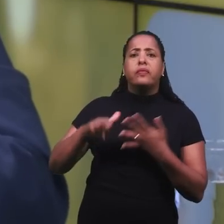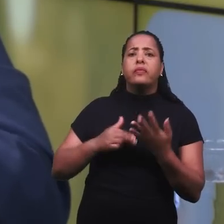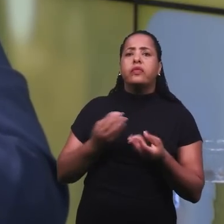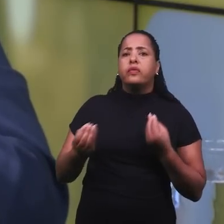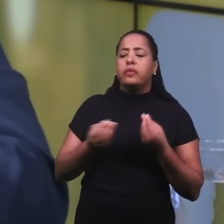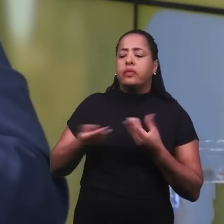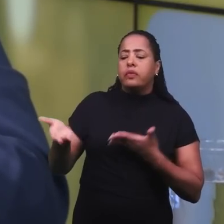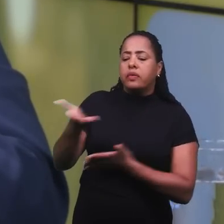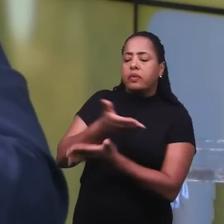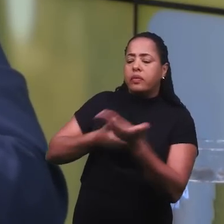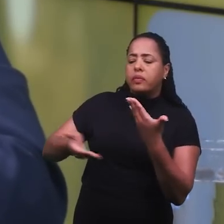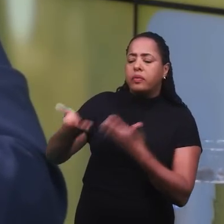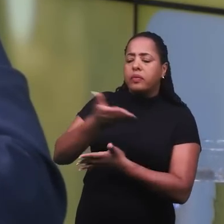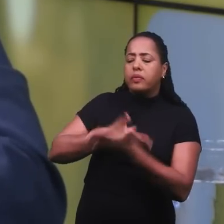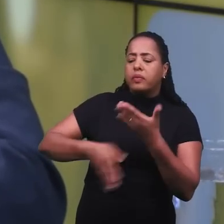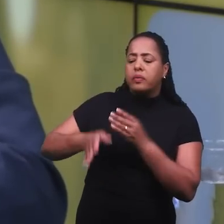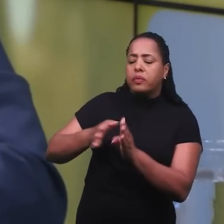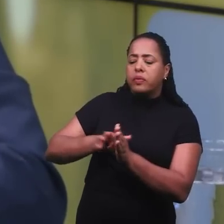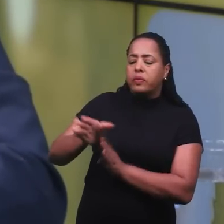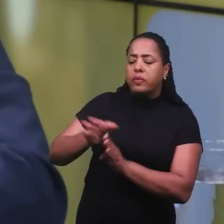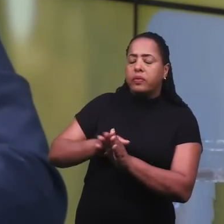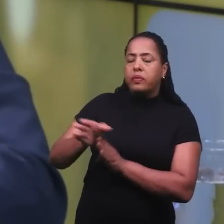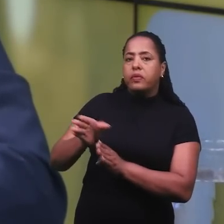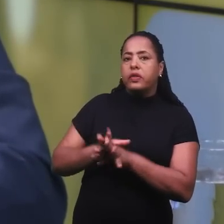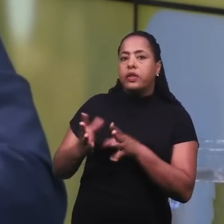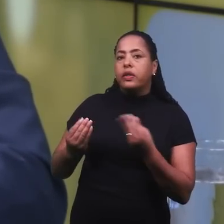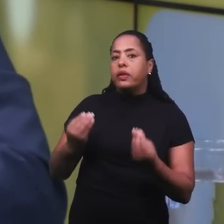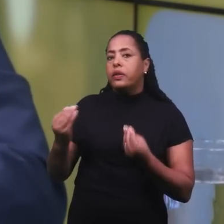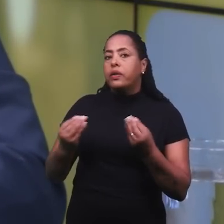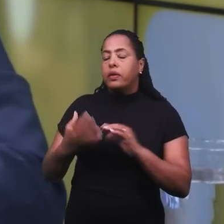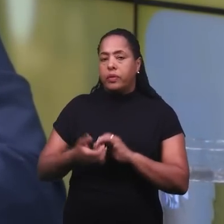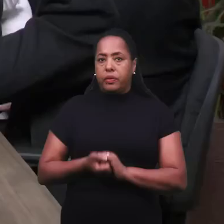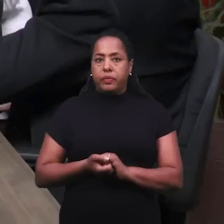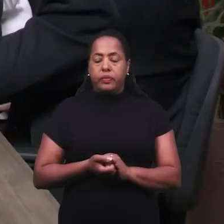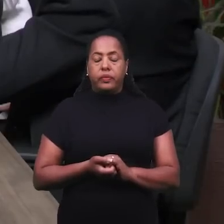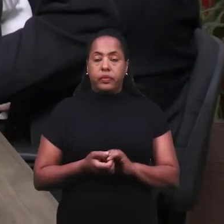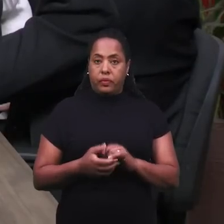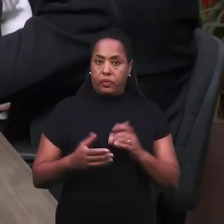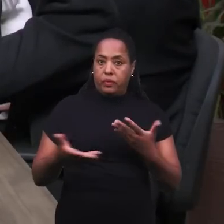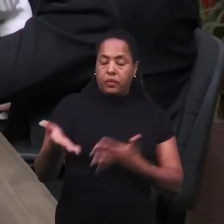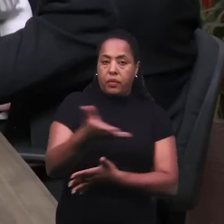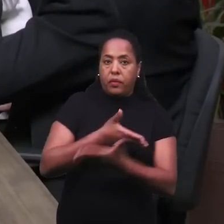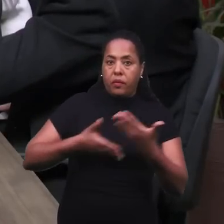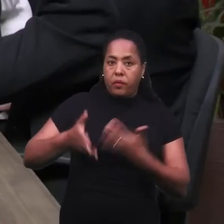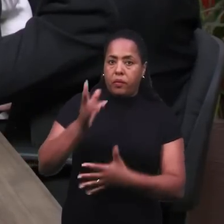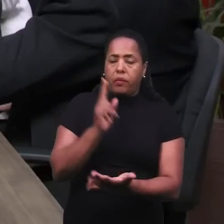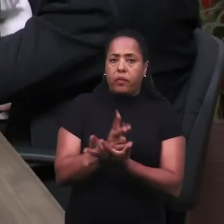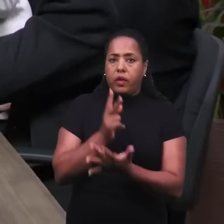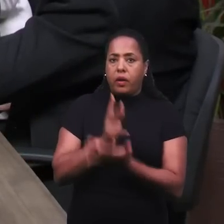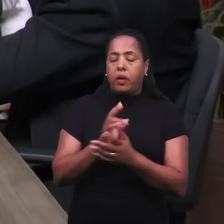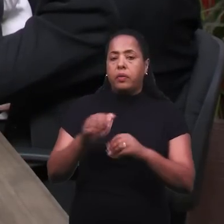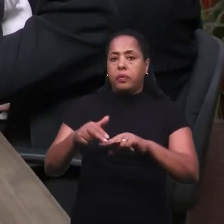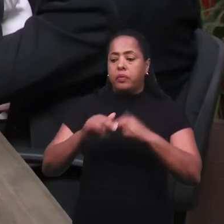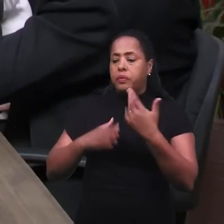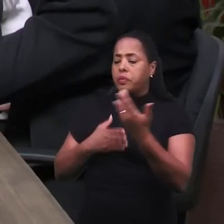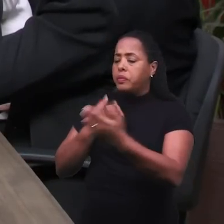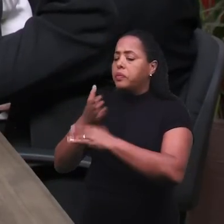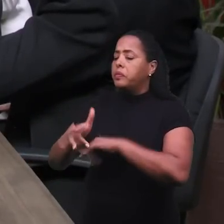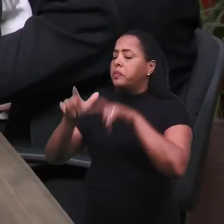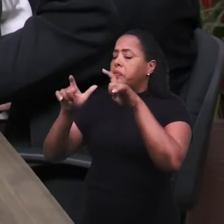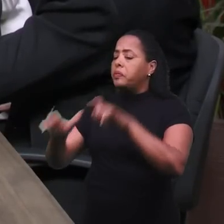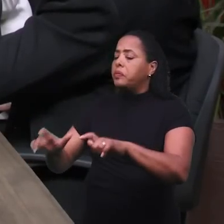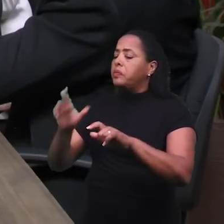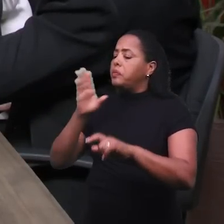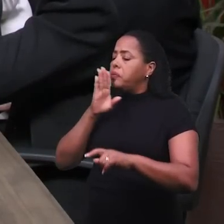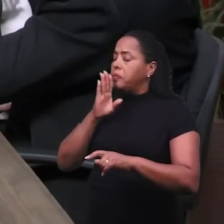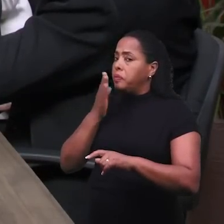pais participariam da instrução dos seus filhos? E teriam uma participação ativa. Eles iriam entrar na terra